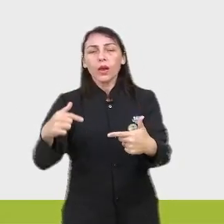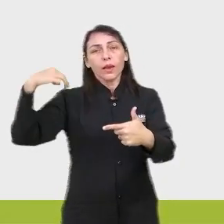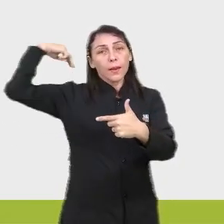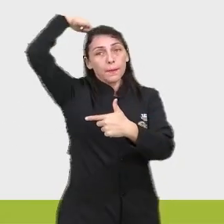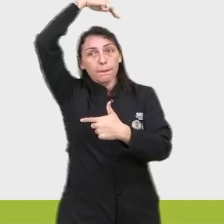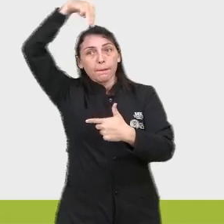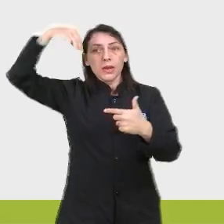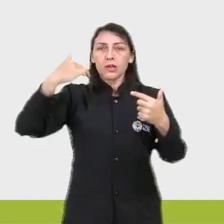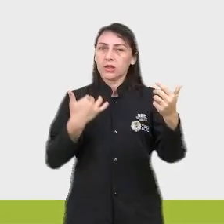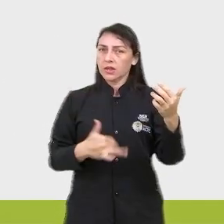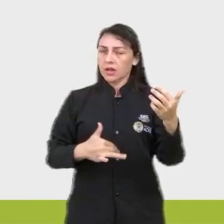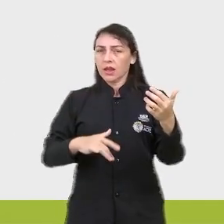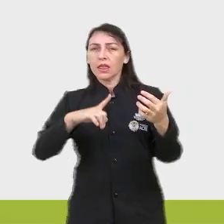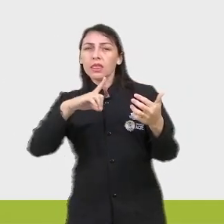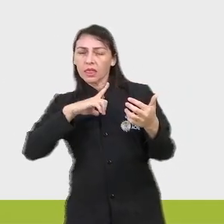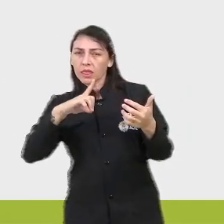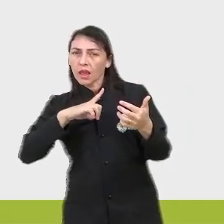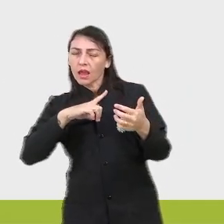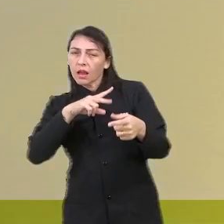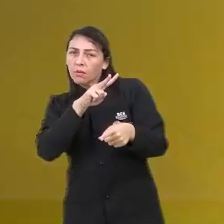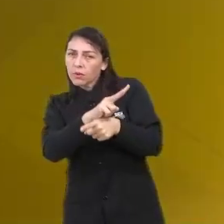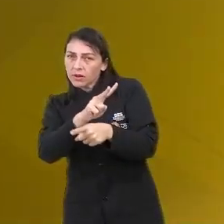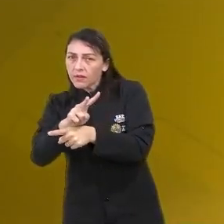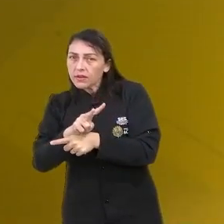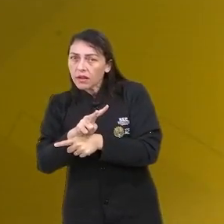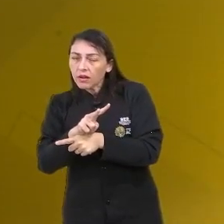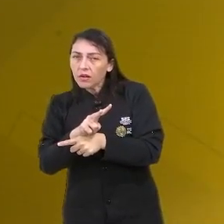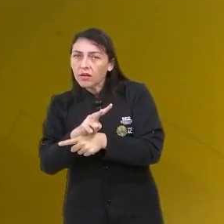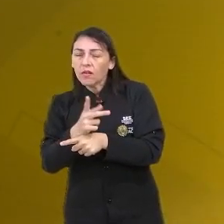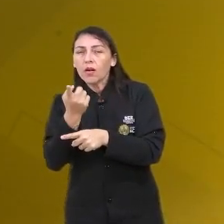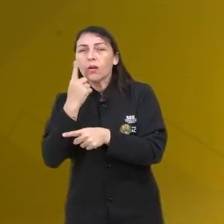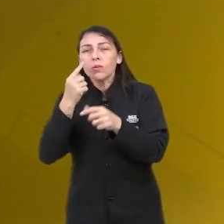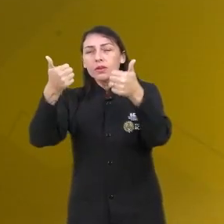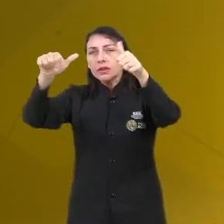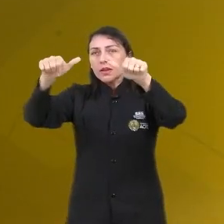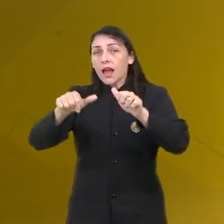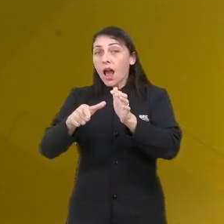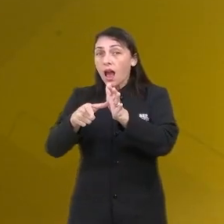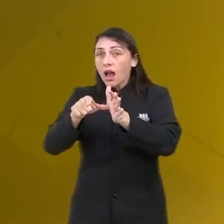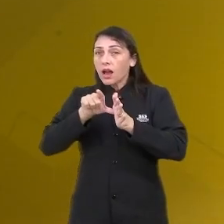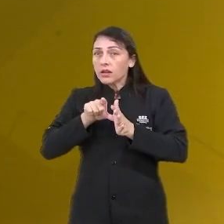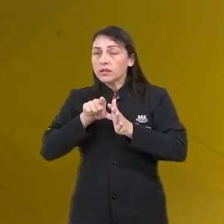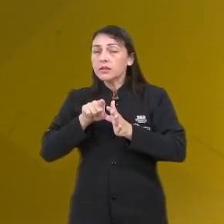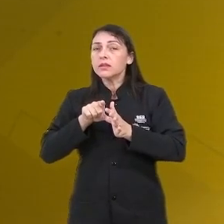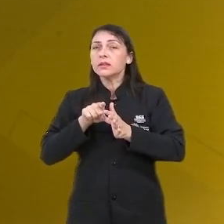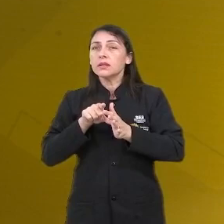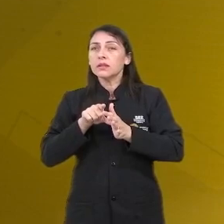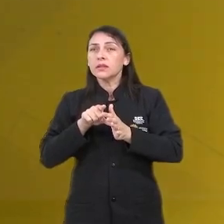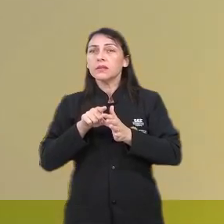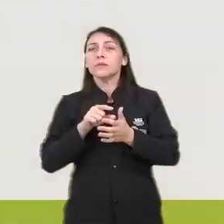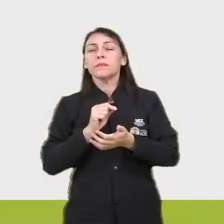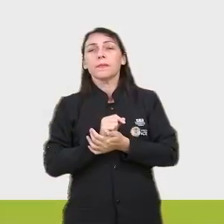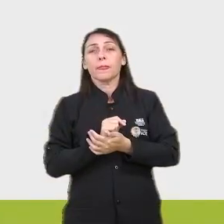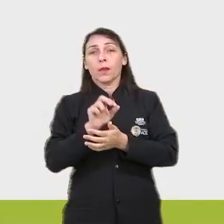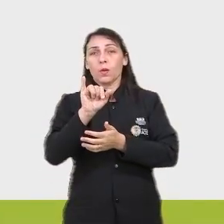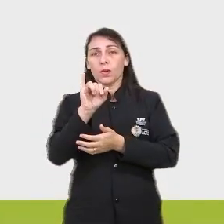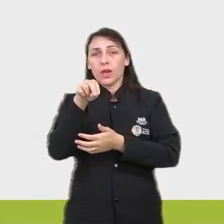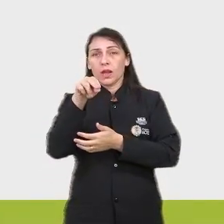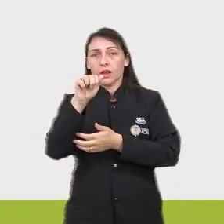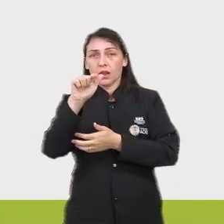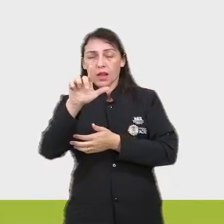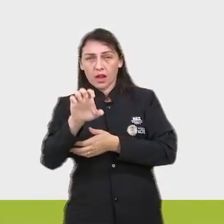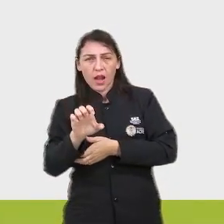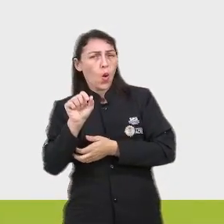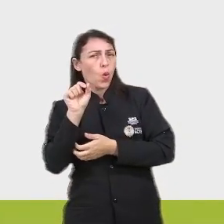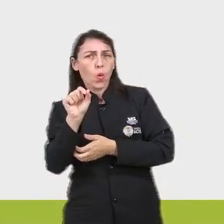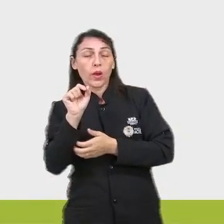mexicana. Existe uma defesa de preservação? Vamos analisar antes o INALI. O INALI